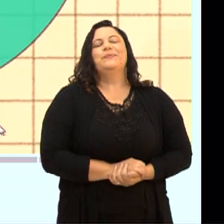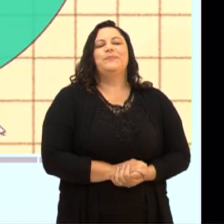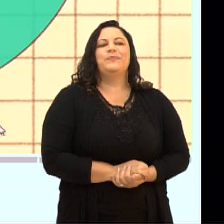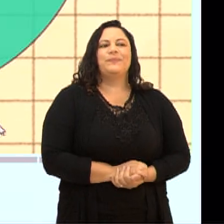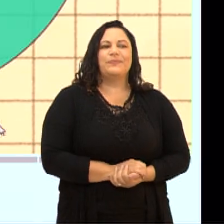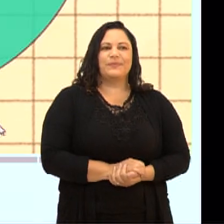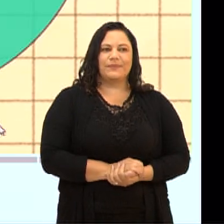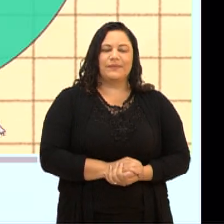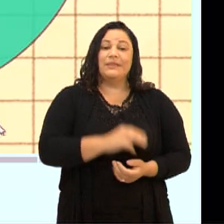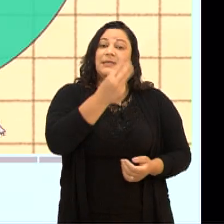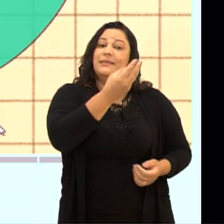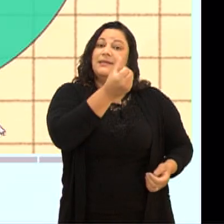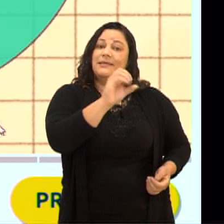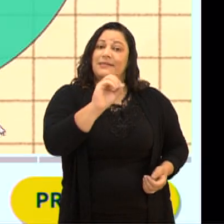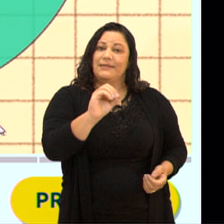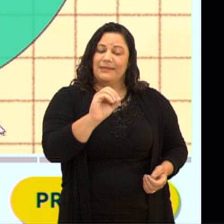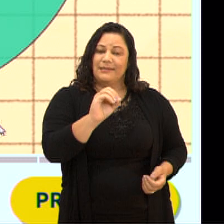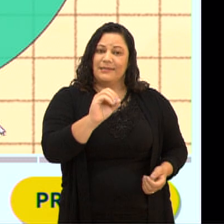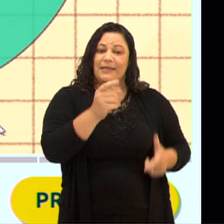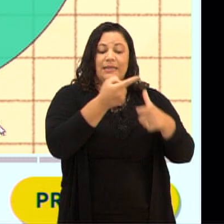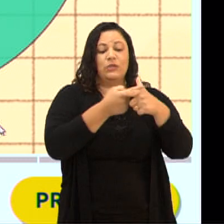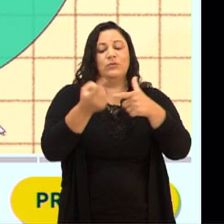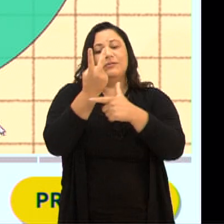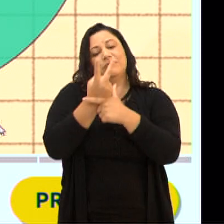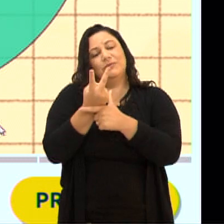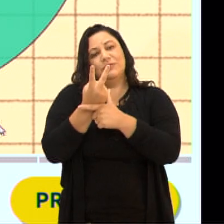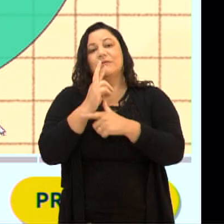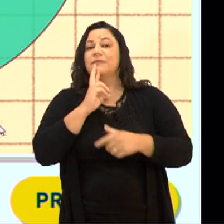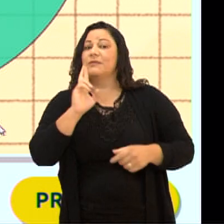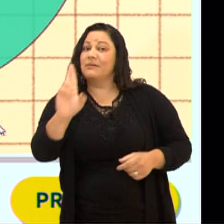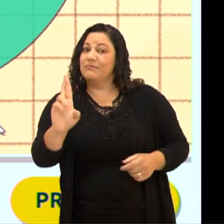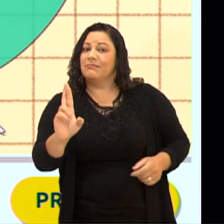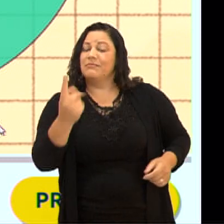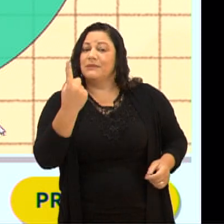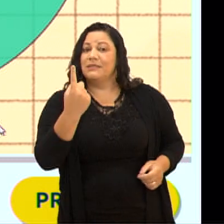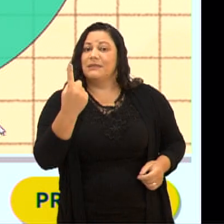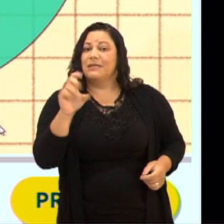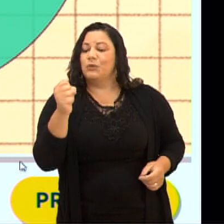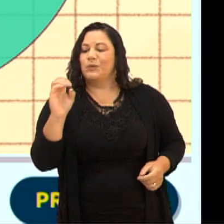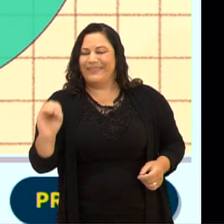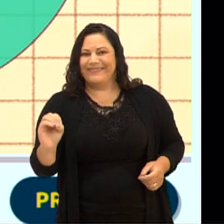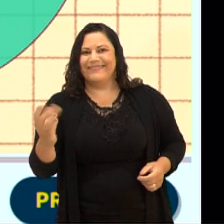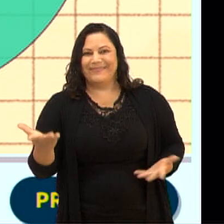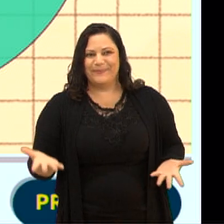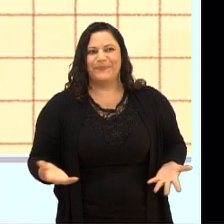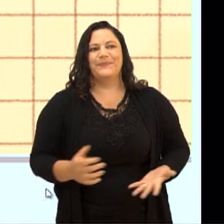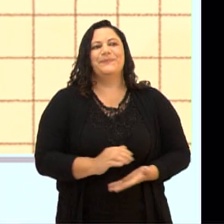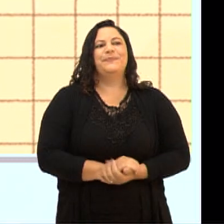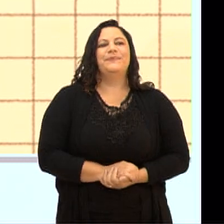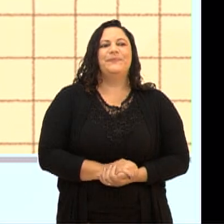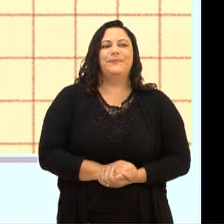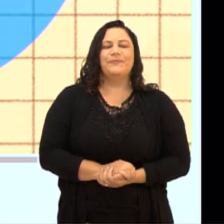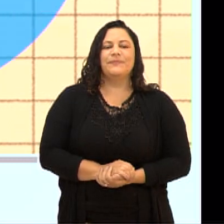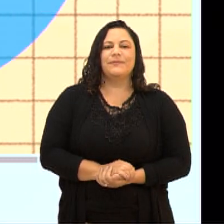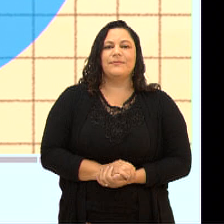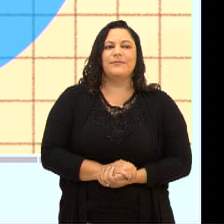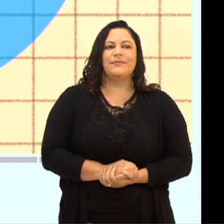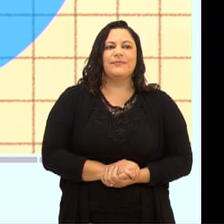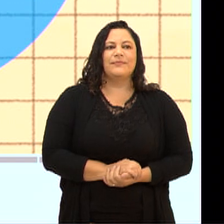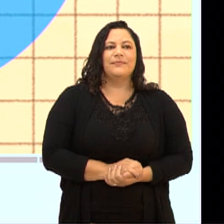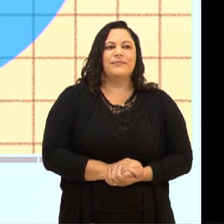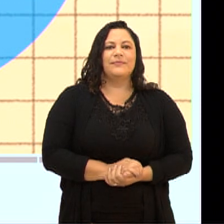que 360 divididos por 2 igual a 180. Agora vamos para a nossa próxima fase que está